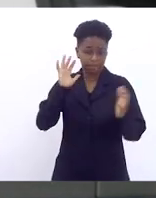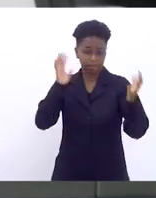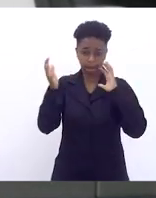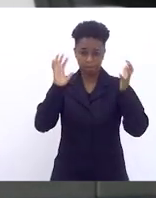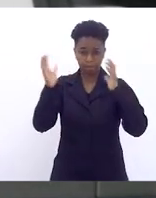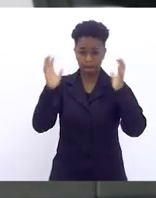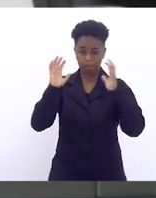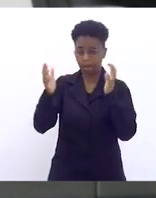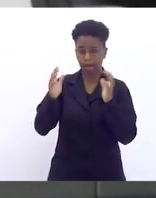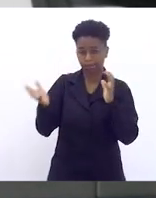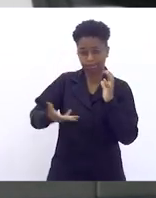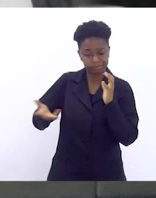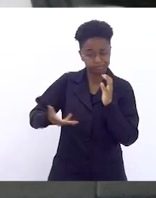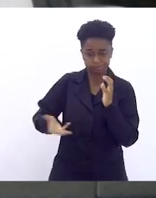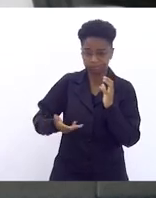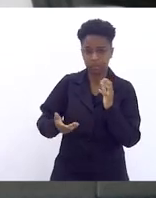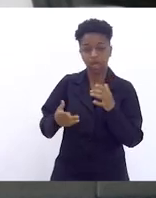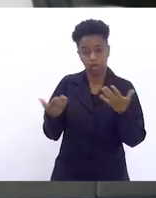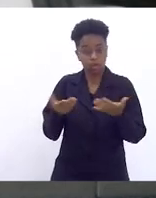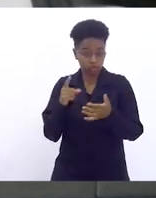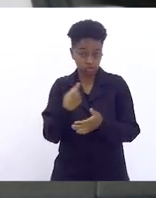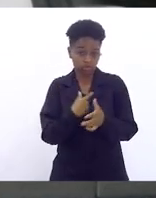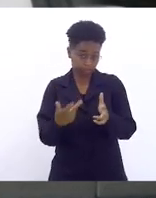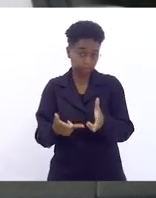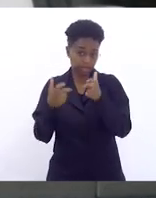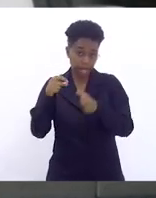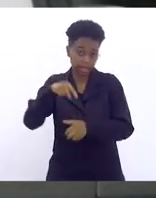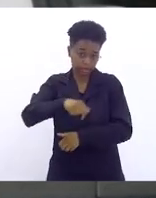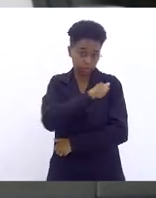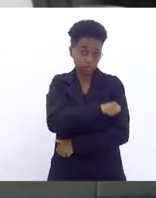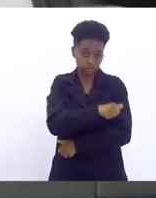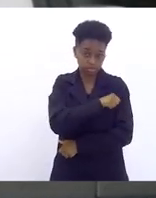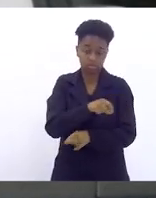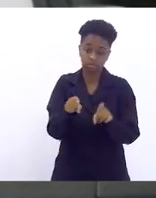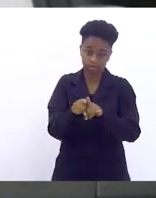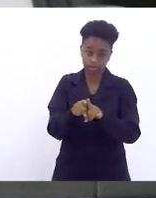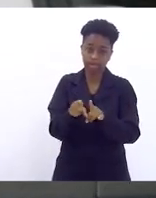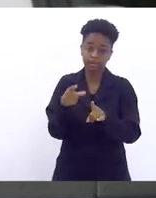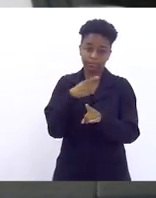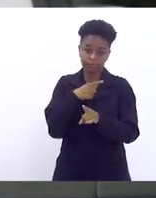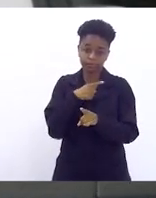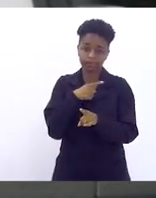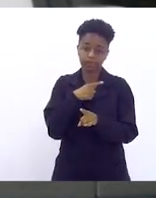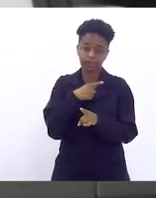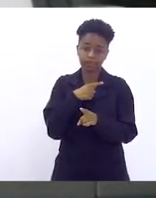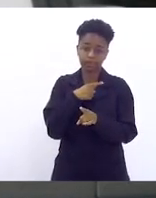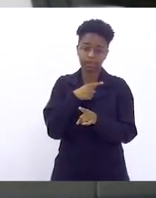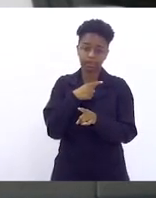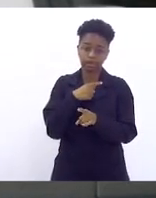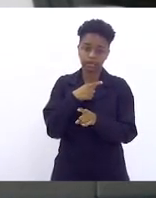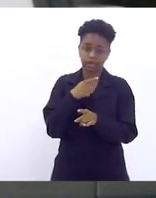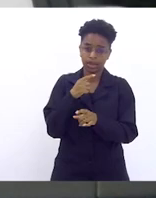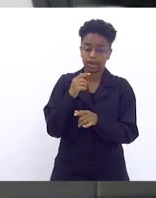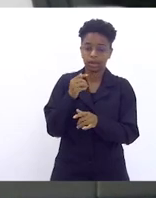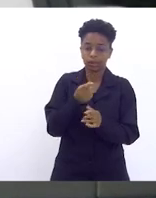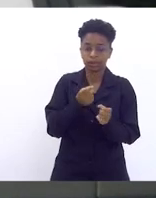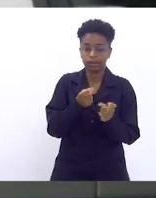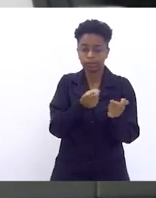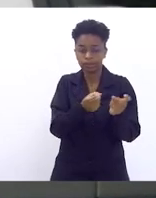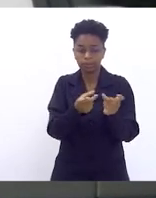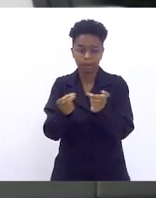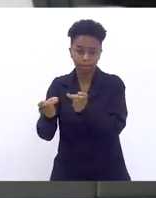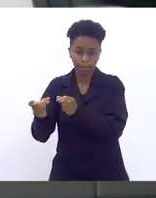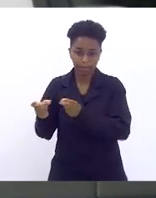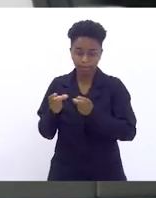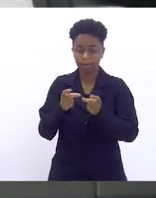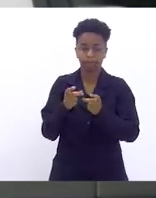aí já existe uma mudança nós mesmo aqui no Rio de Janeiro estamos desenvolvendo uma bolsa de comercialização de ativos